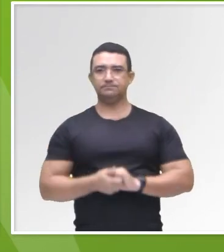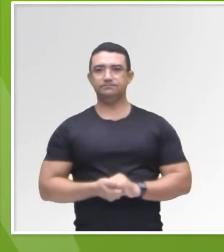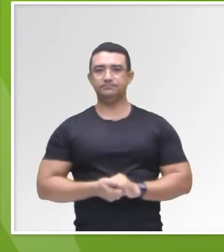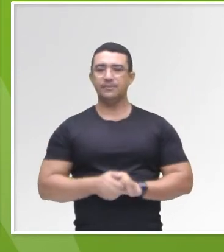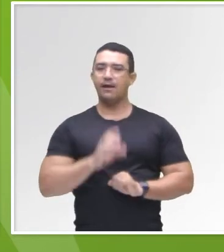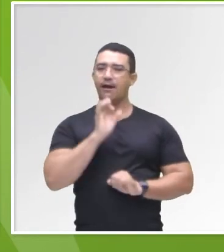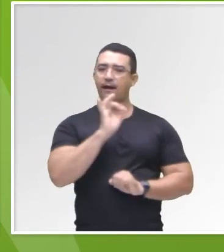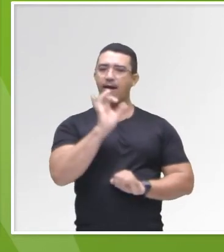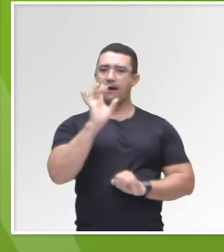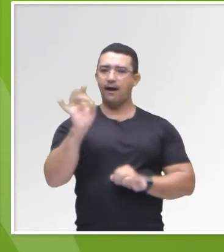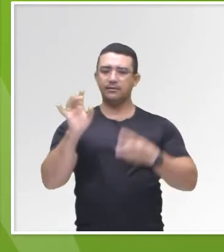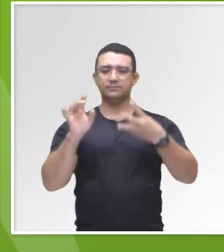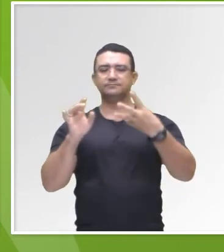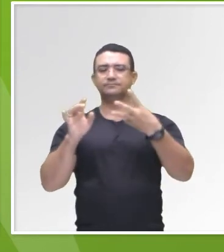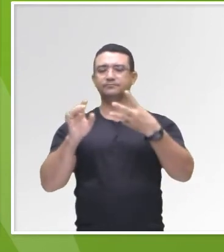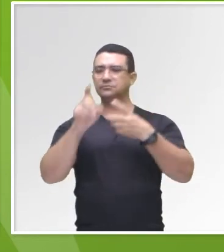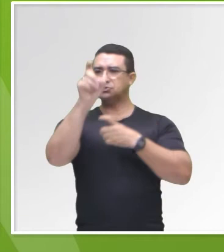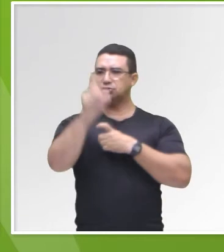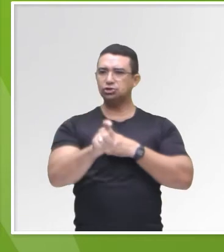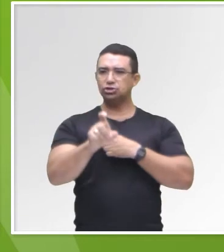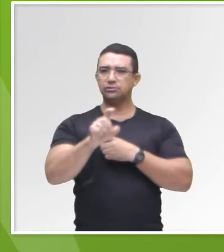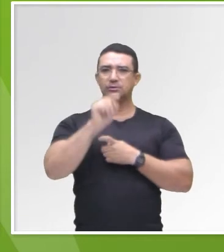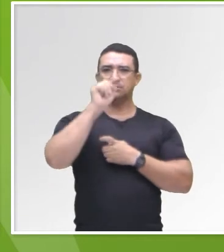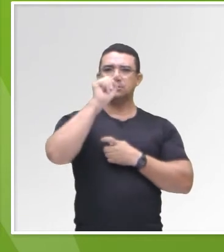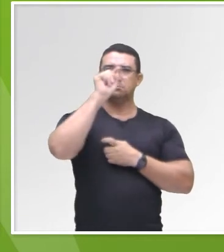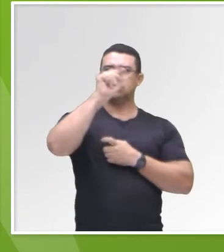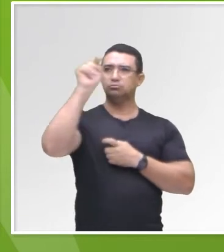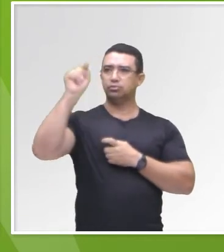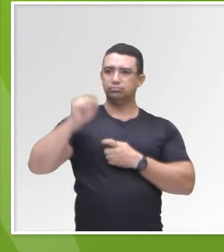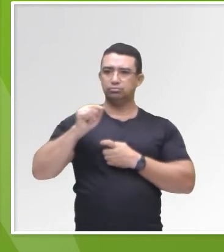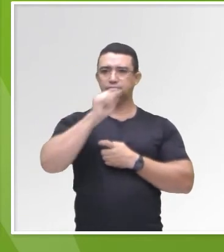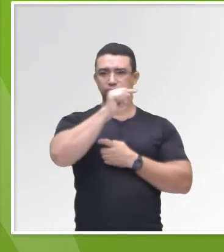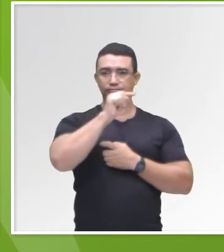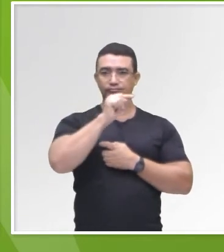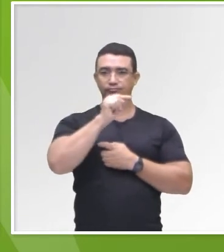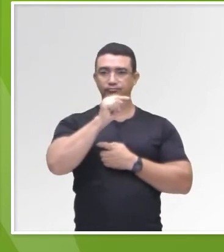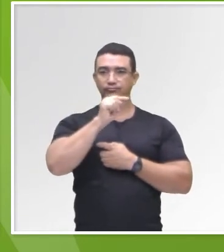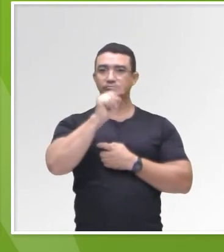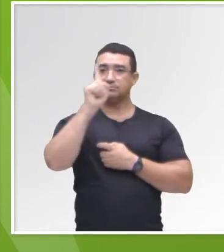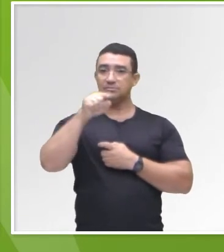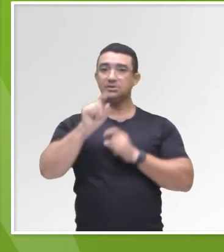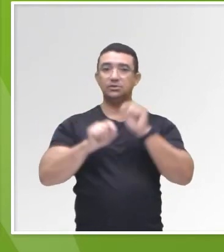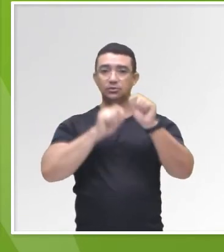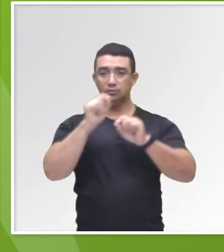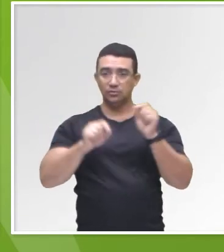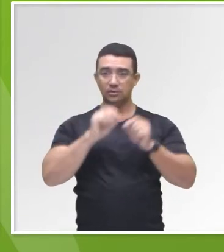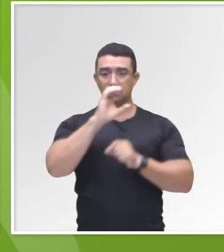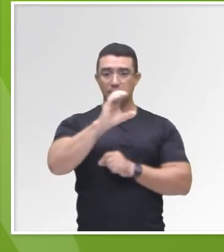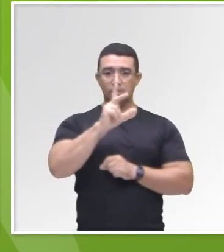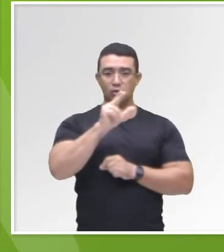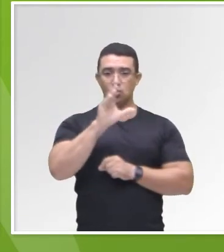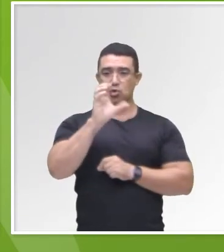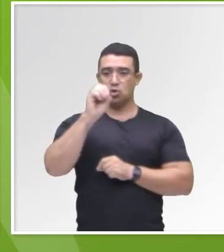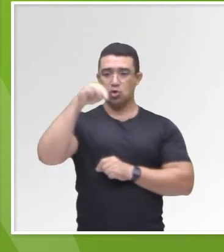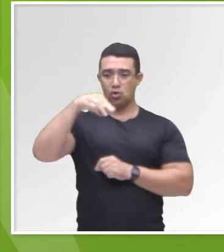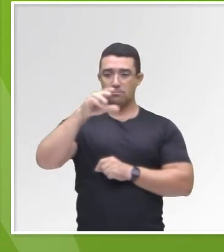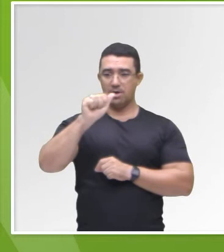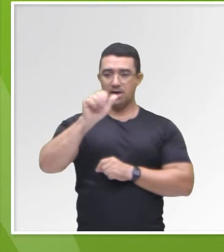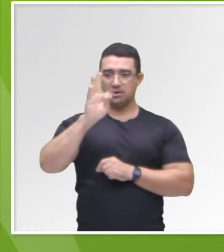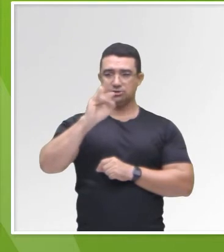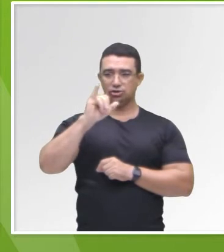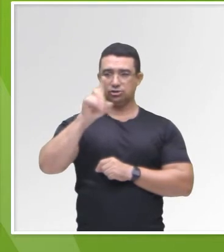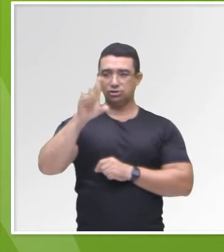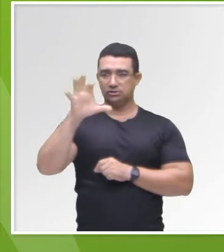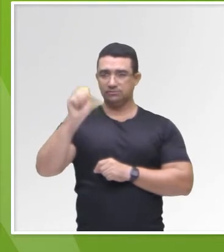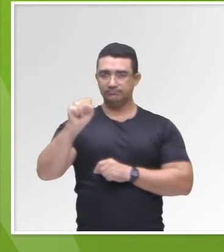cada lado desse cromossomo, a gente vai ter ali uma cromátide, certo? Que são as chamadas cromátides irmãs. Aqui nós